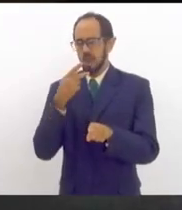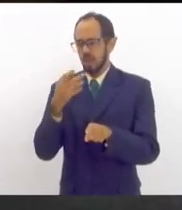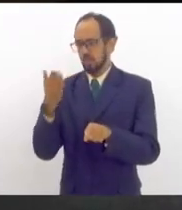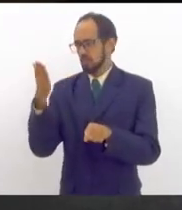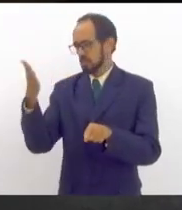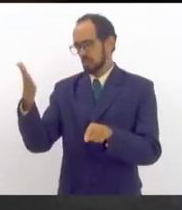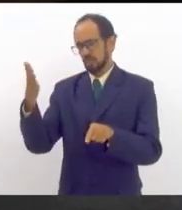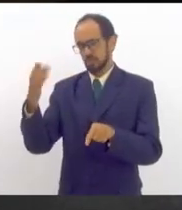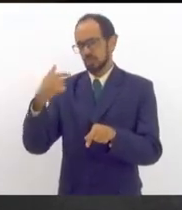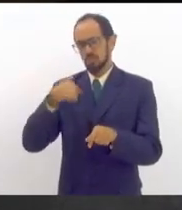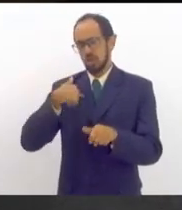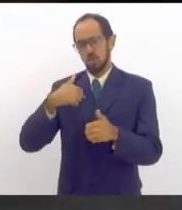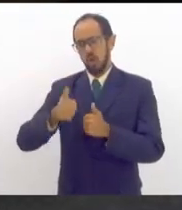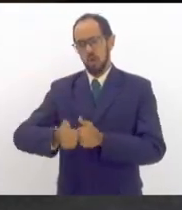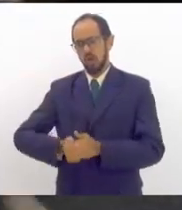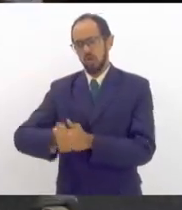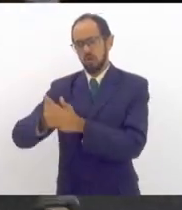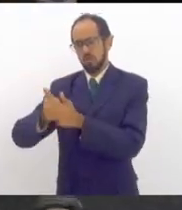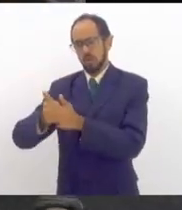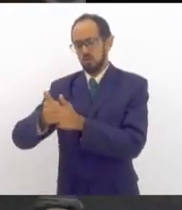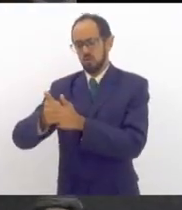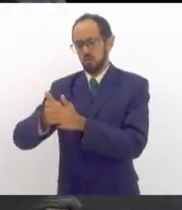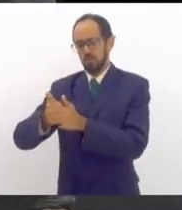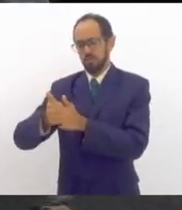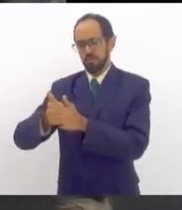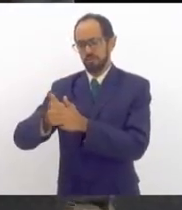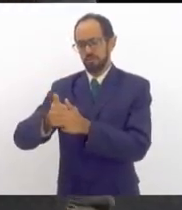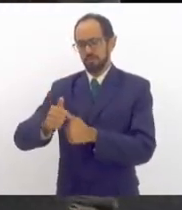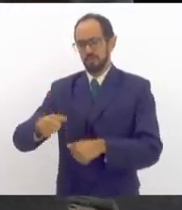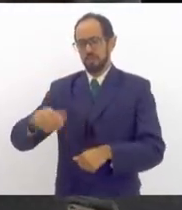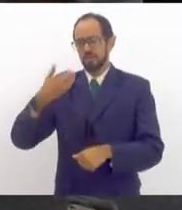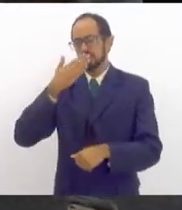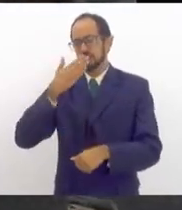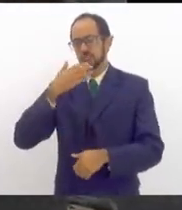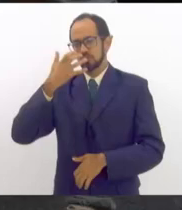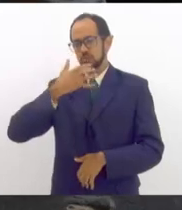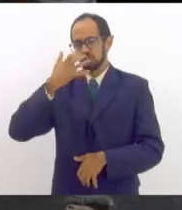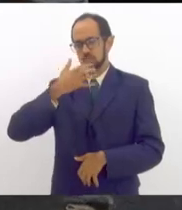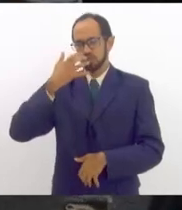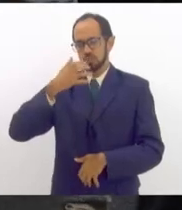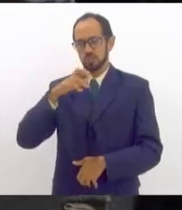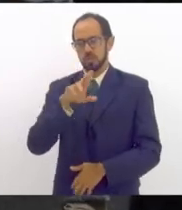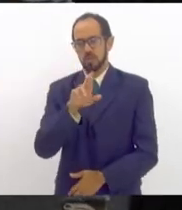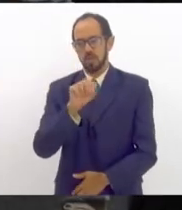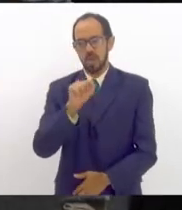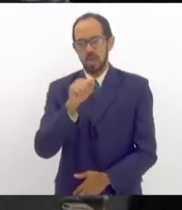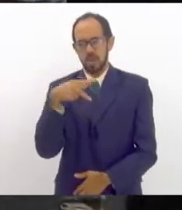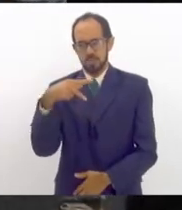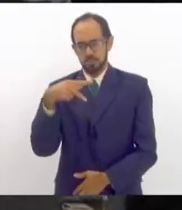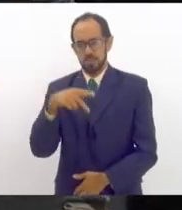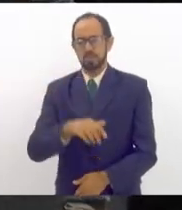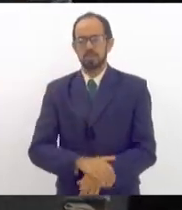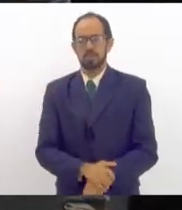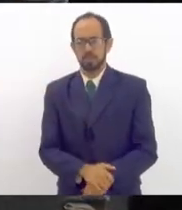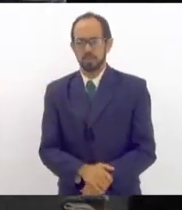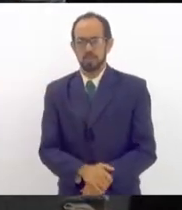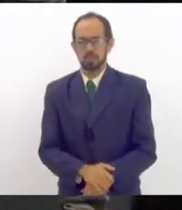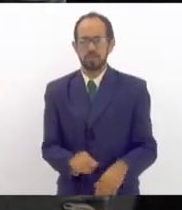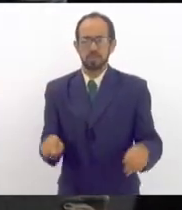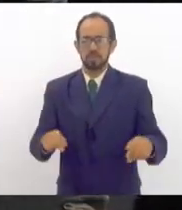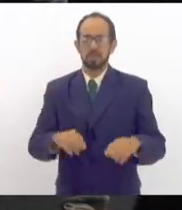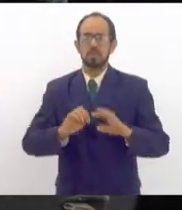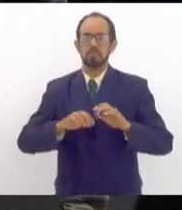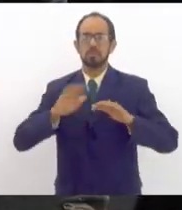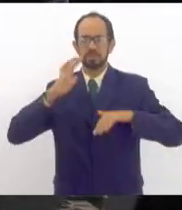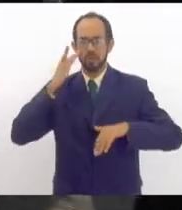acompanho profundamente essa modalidade músico rap mas acho que toda música